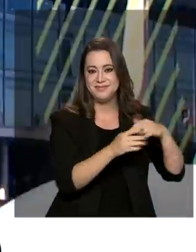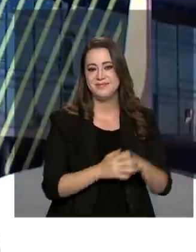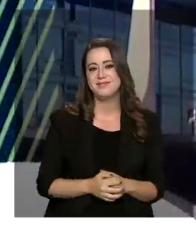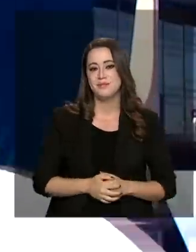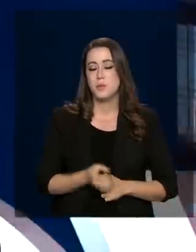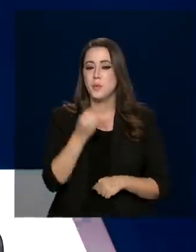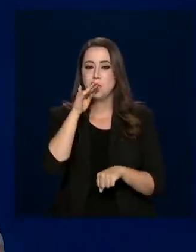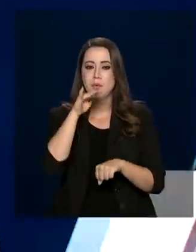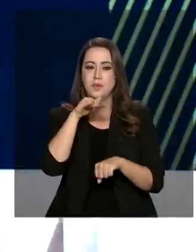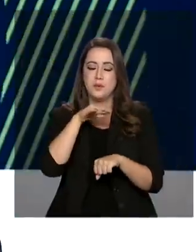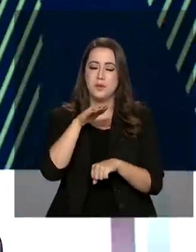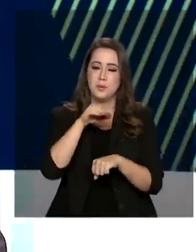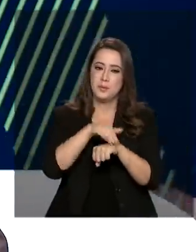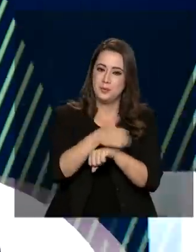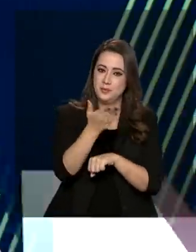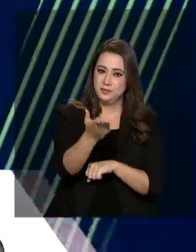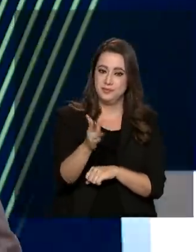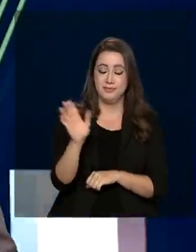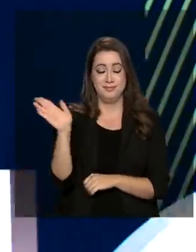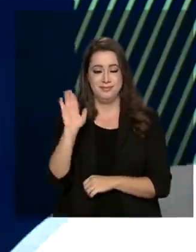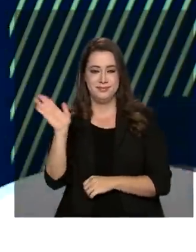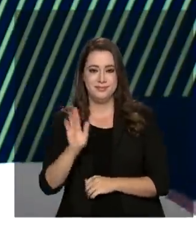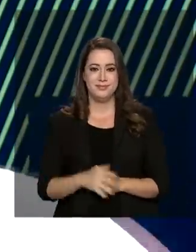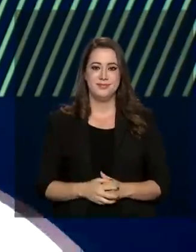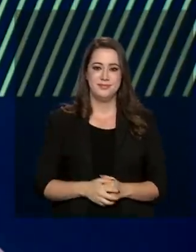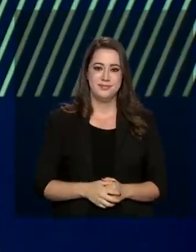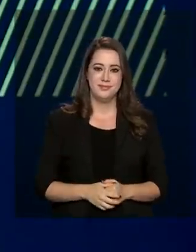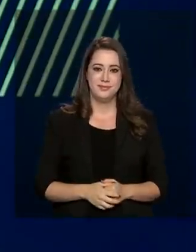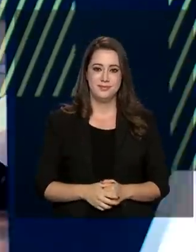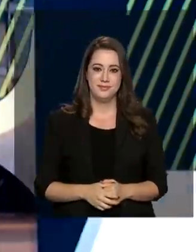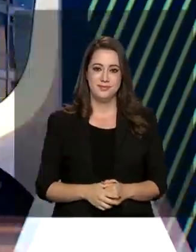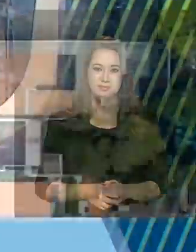redes sociais. Uma ótima noite para você e até segunda.